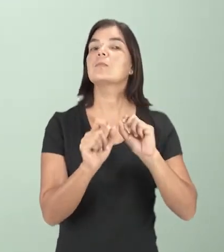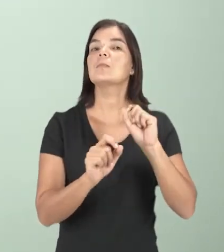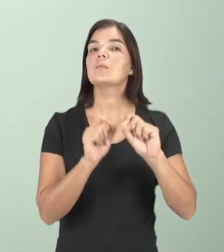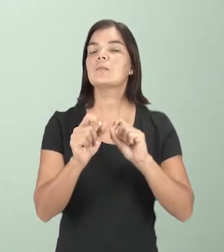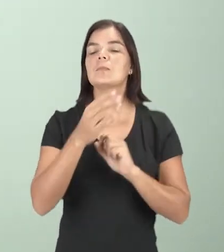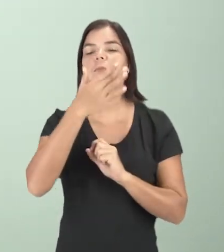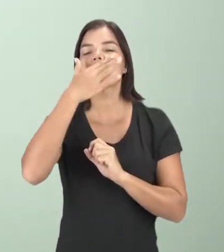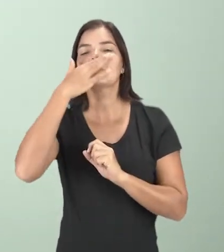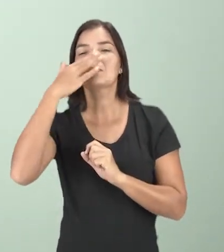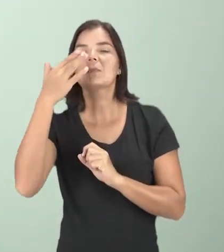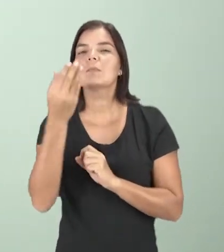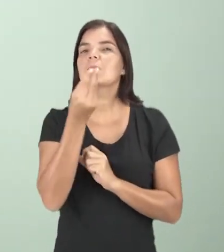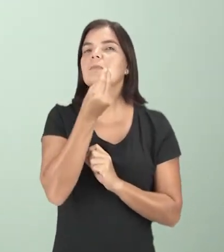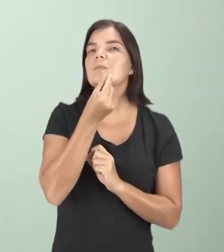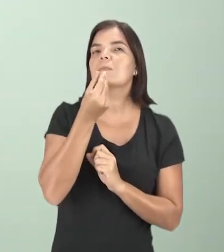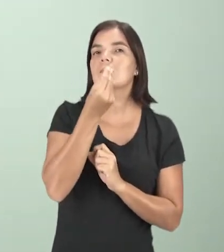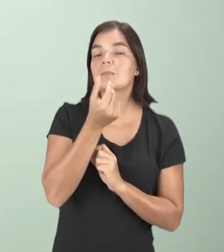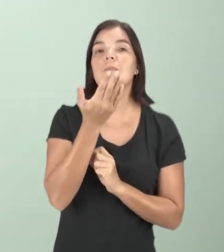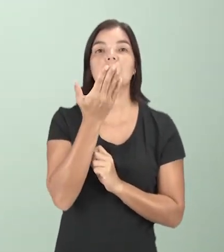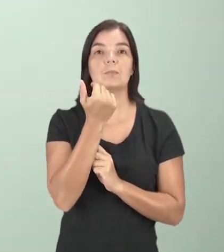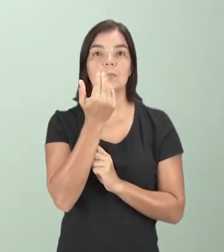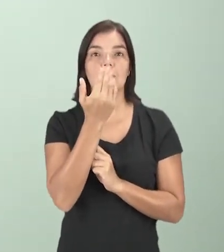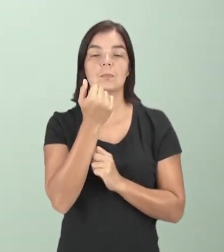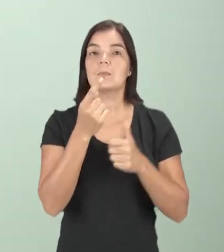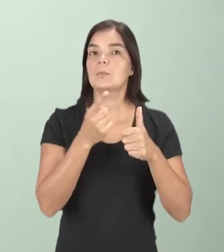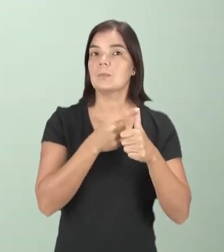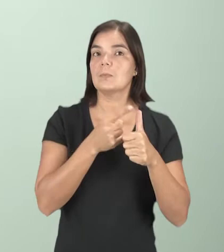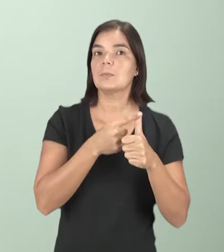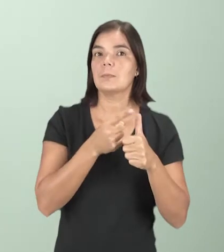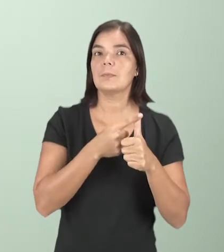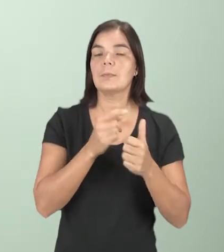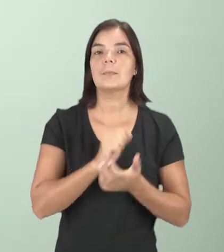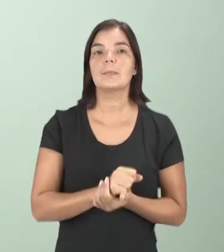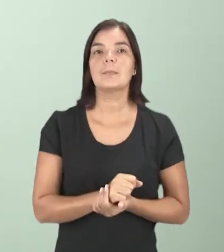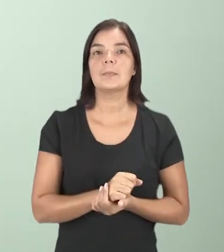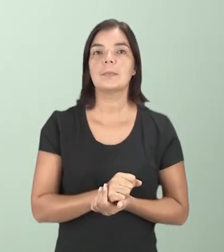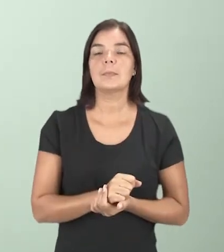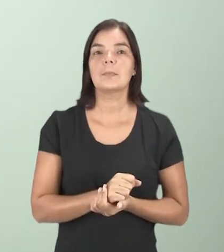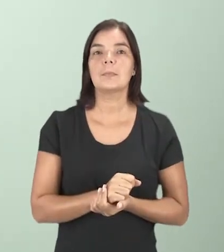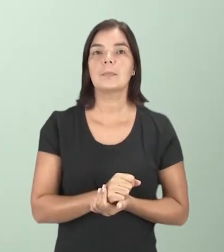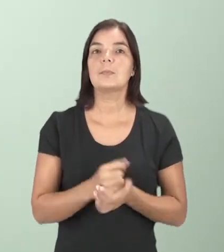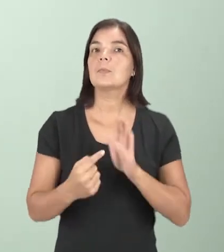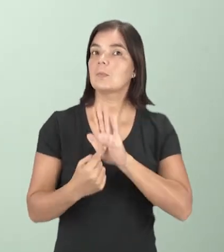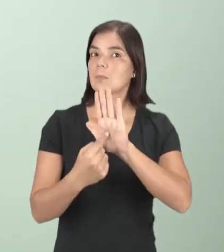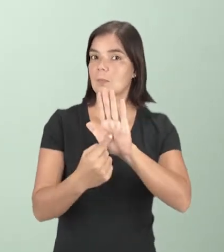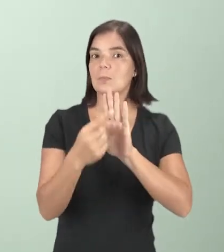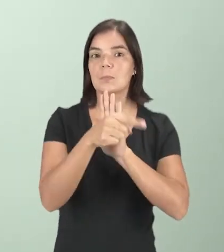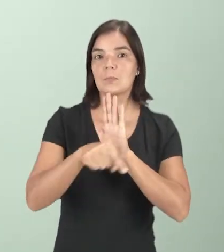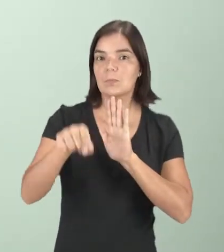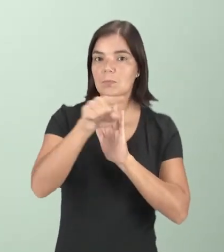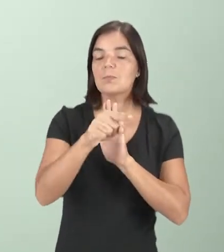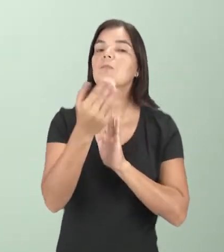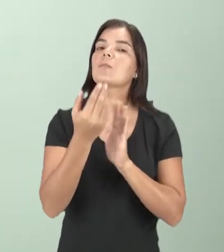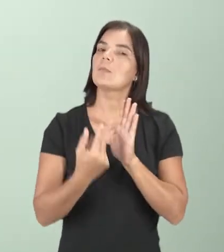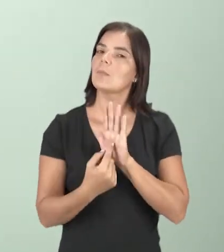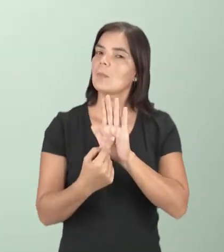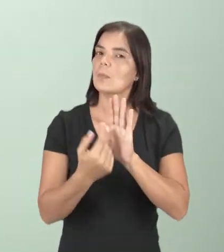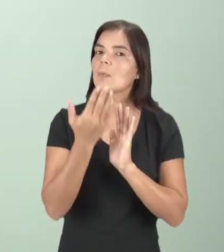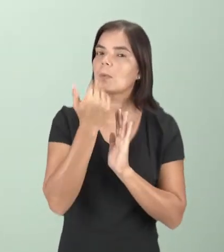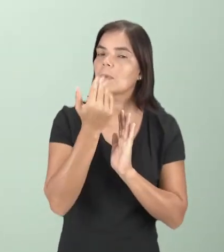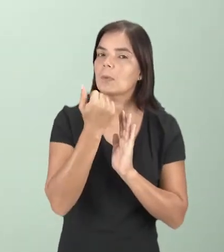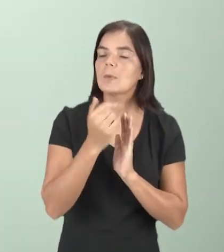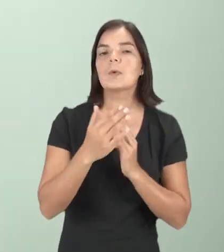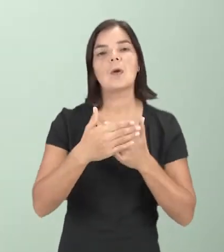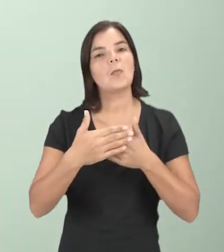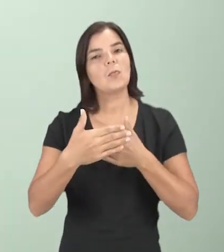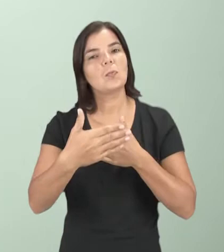os cheiros, os sabores dos alimentos. Primeiramente, é apresentado a você um alimento e